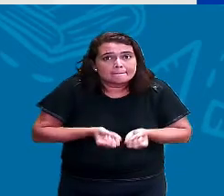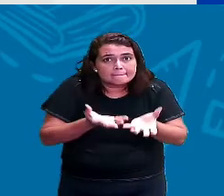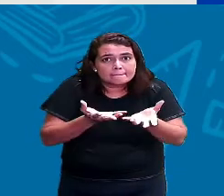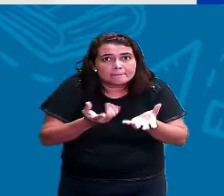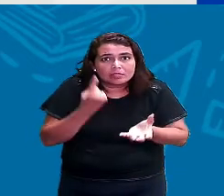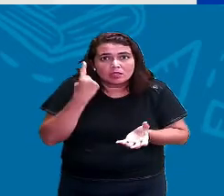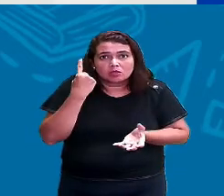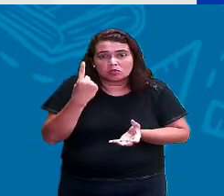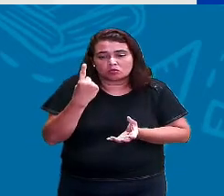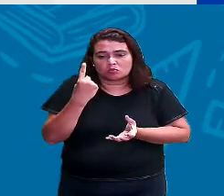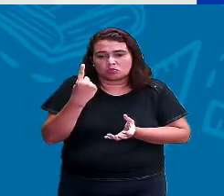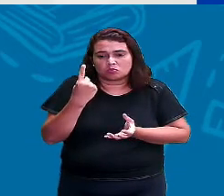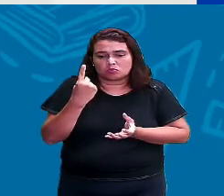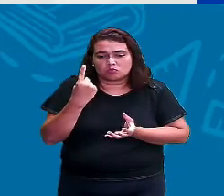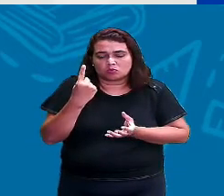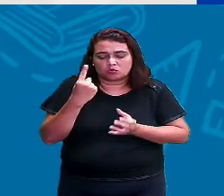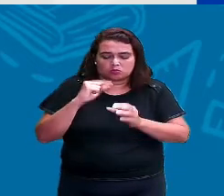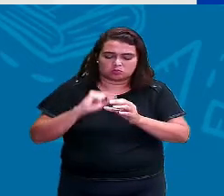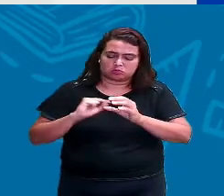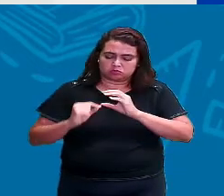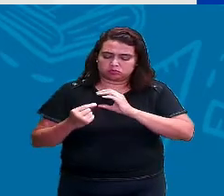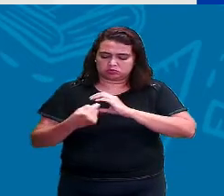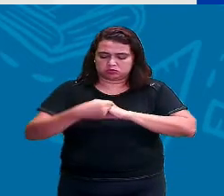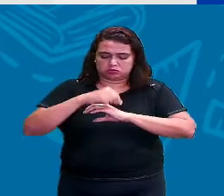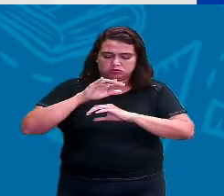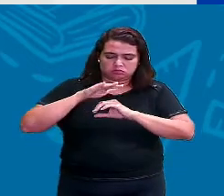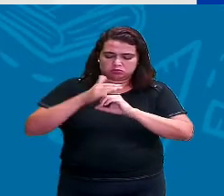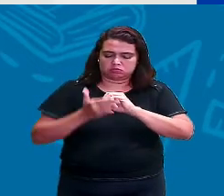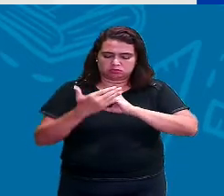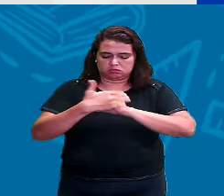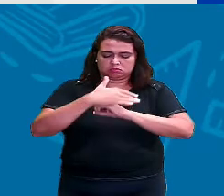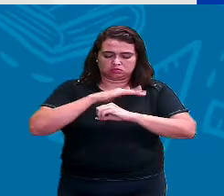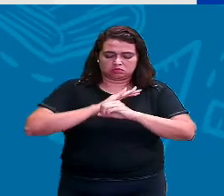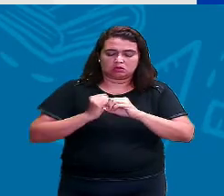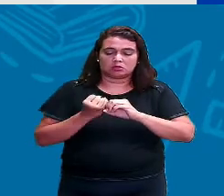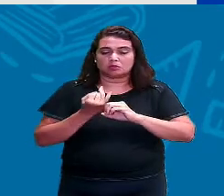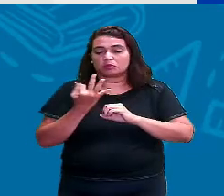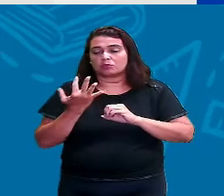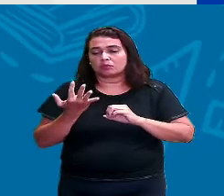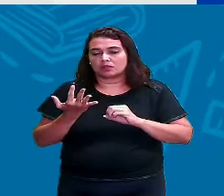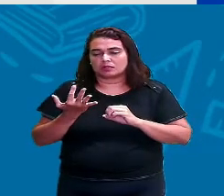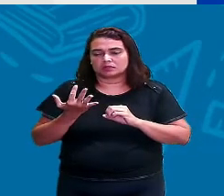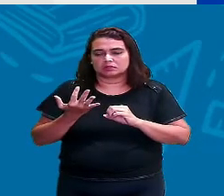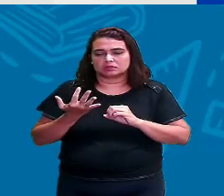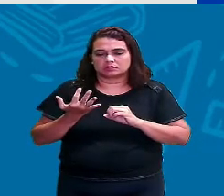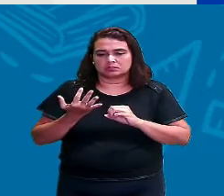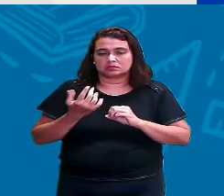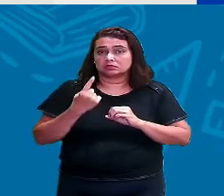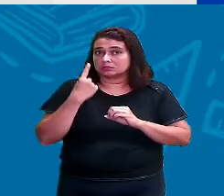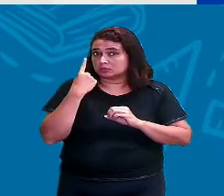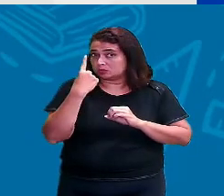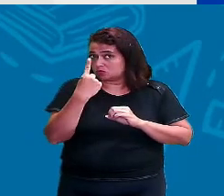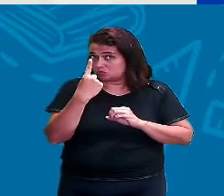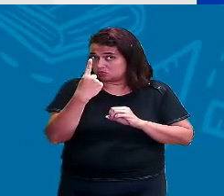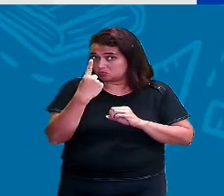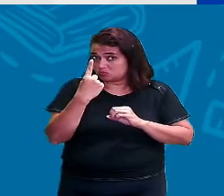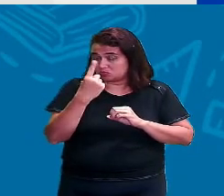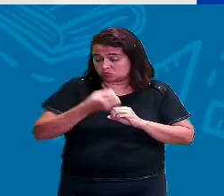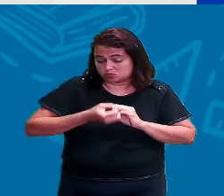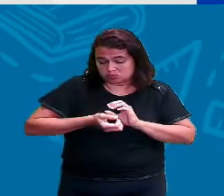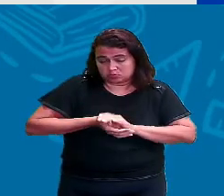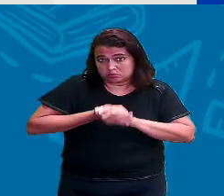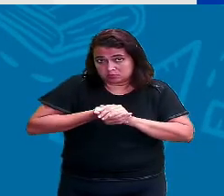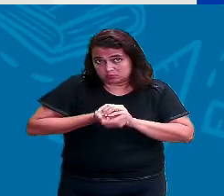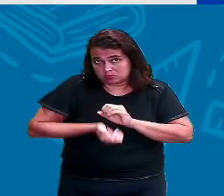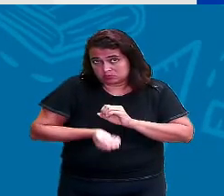um dado, ele tem quantas faces? Então, vamos primeiro ver quantas faces tem um dado.